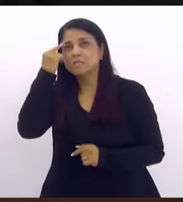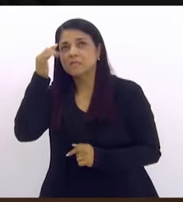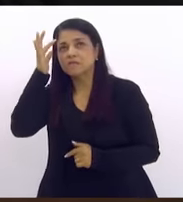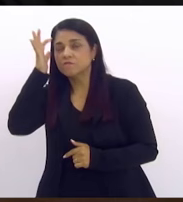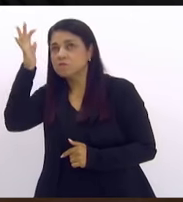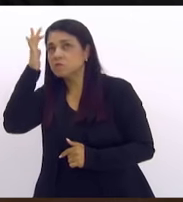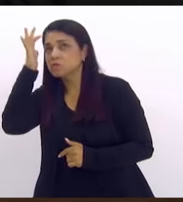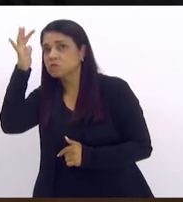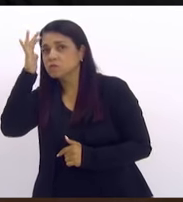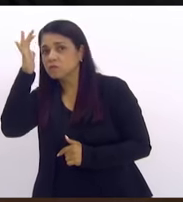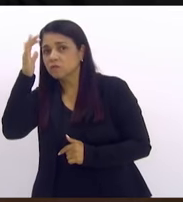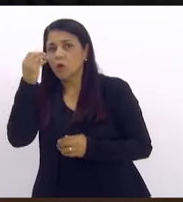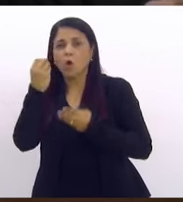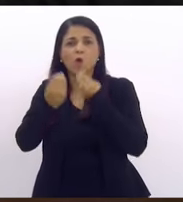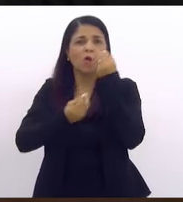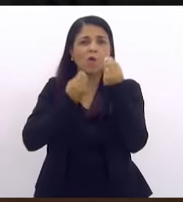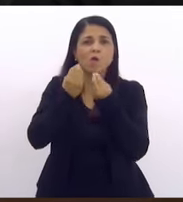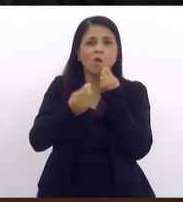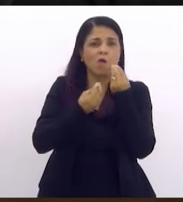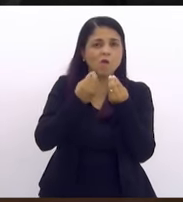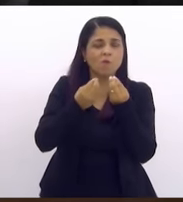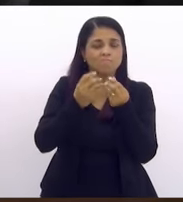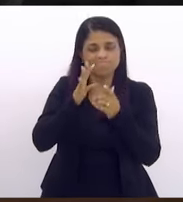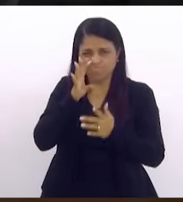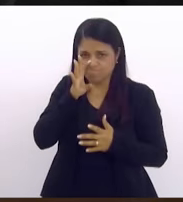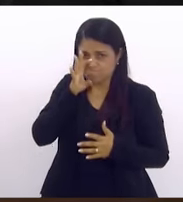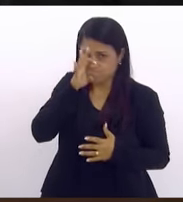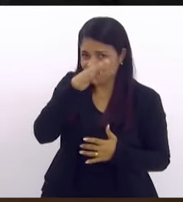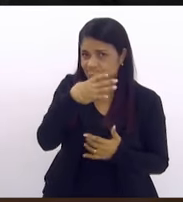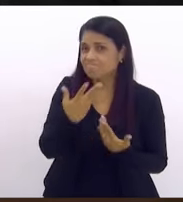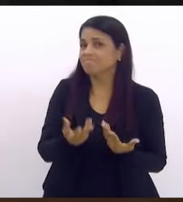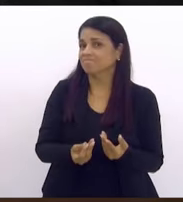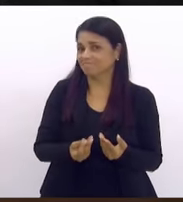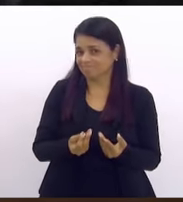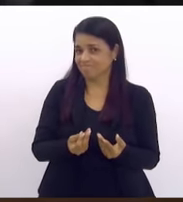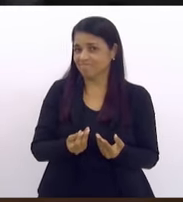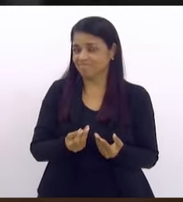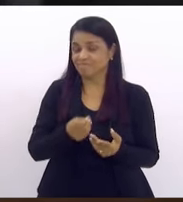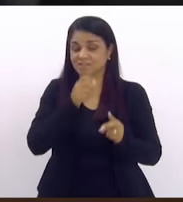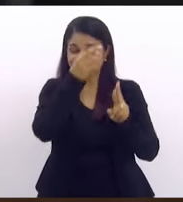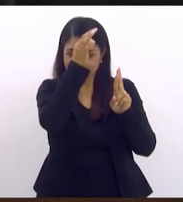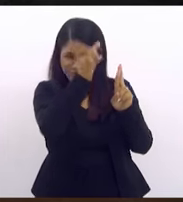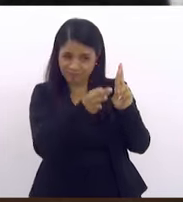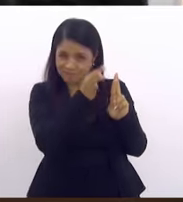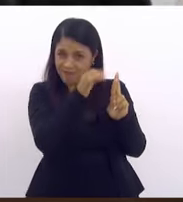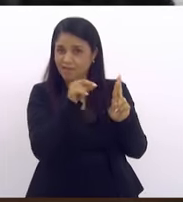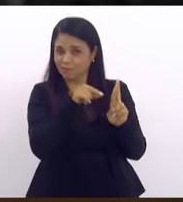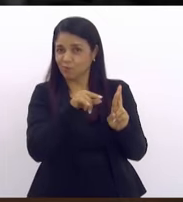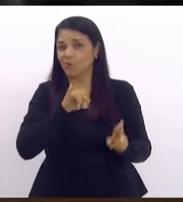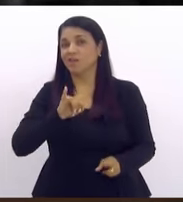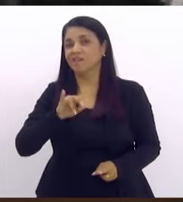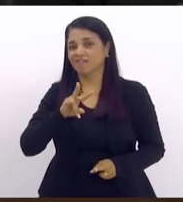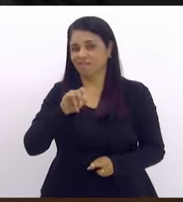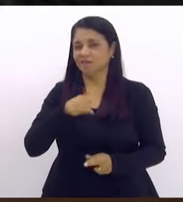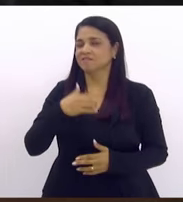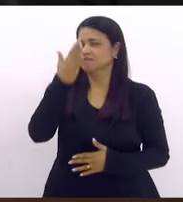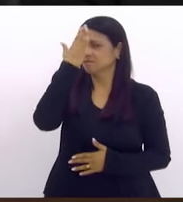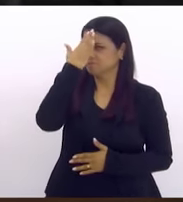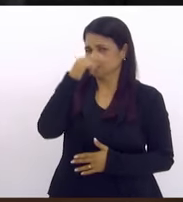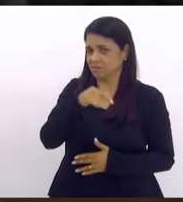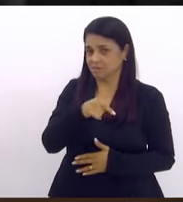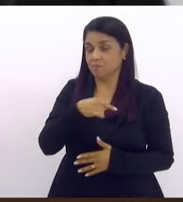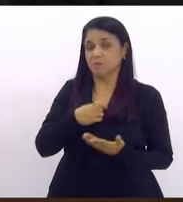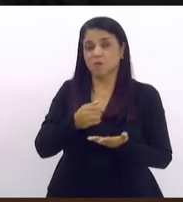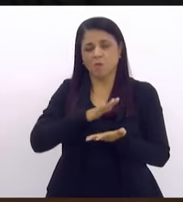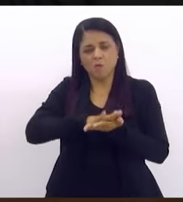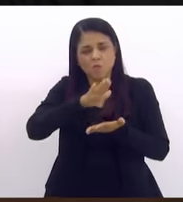filosofar como forma de resistência e o desembargador Ivan sabia disso publicou